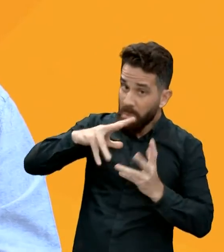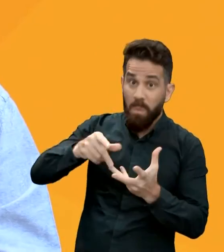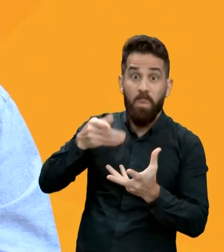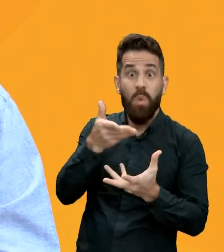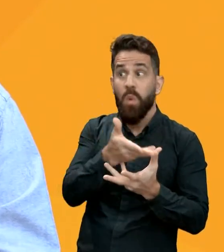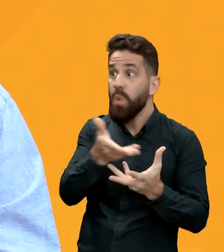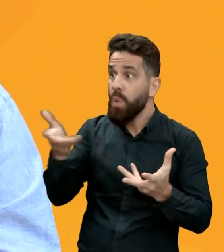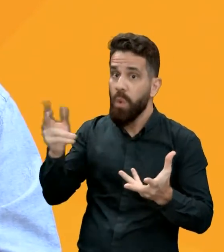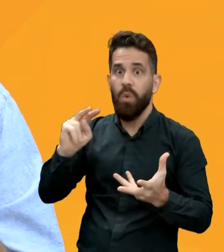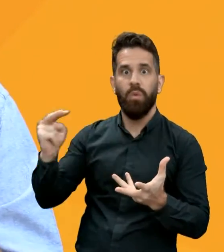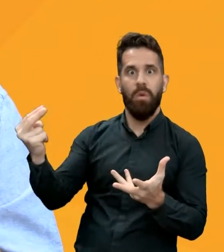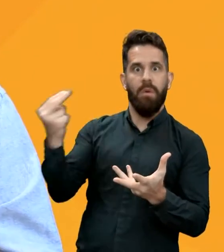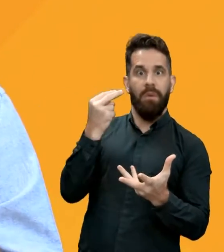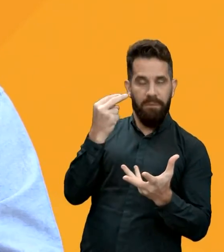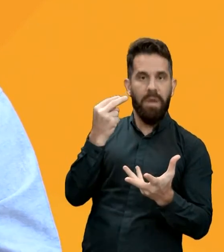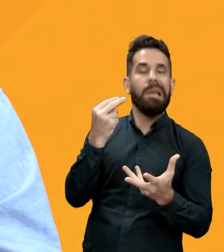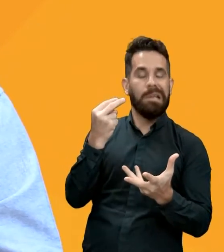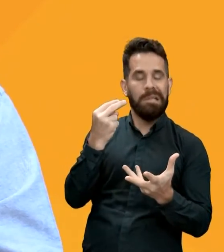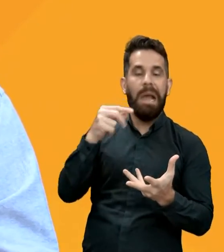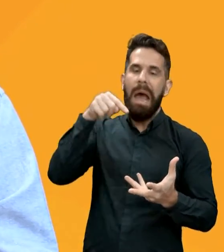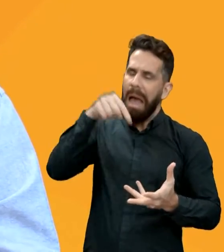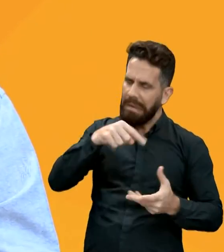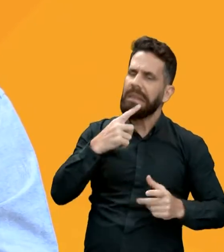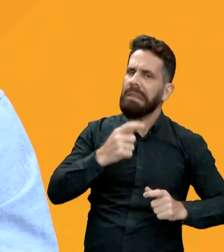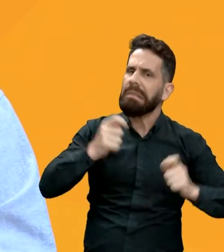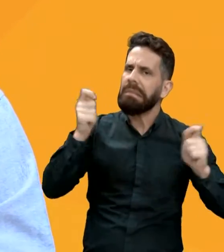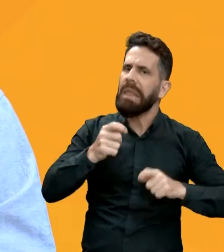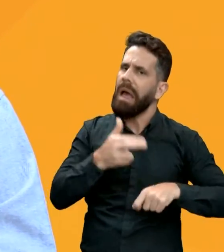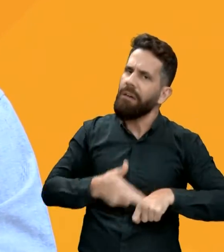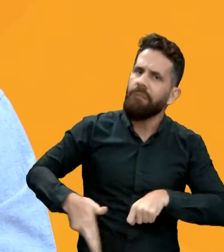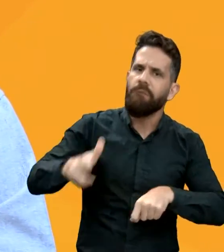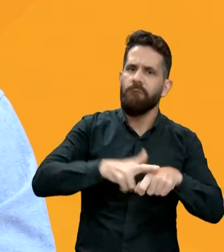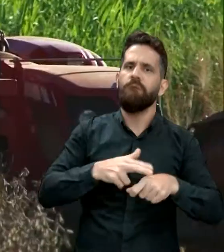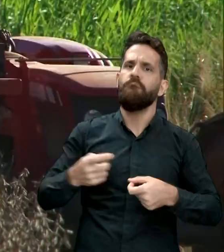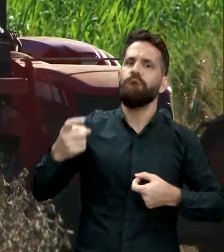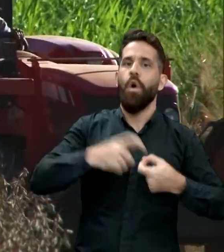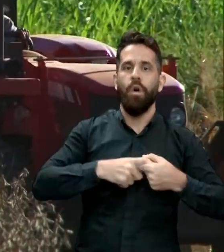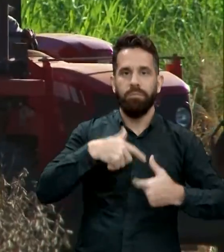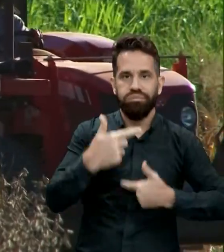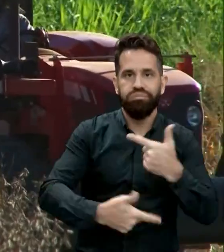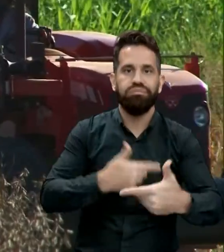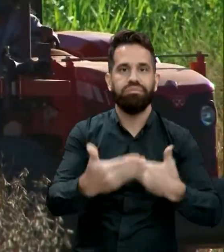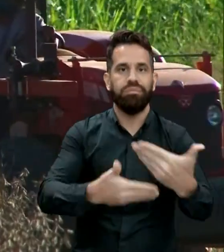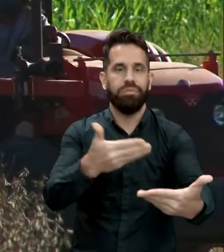nós como quem tem chance de gerar esse tipo de solução